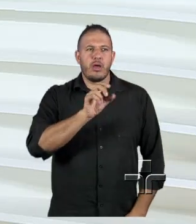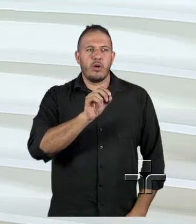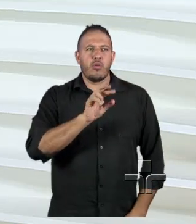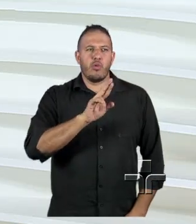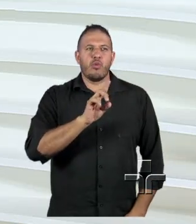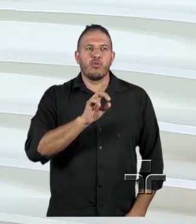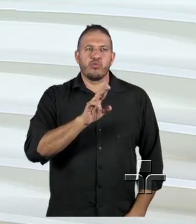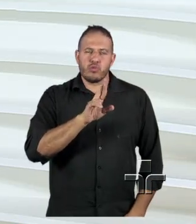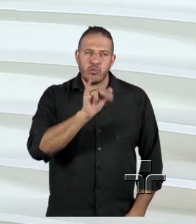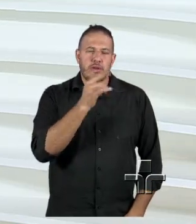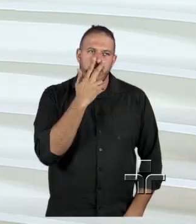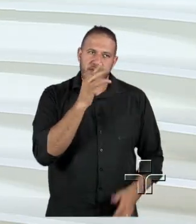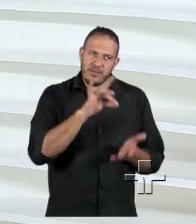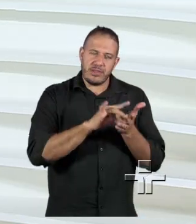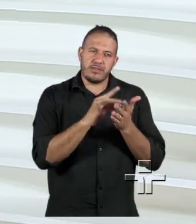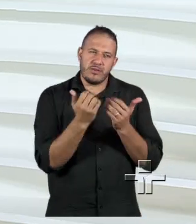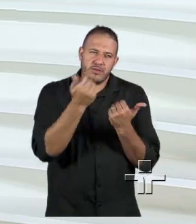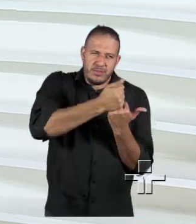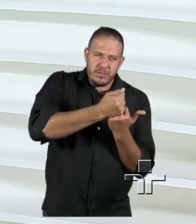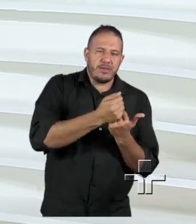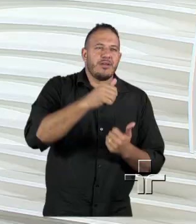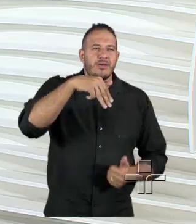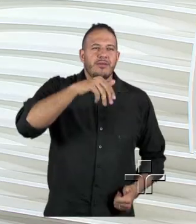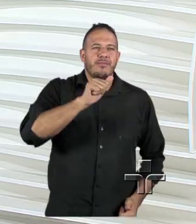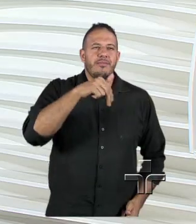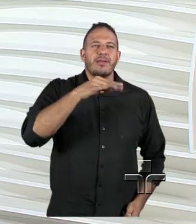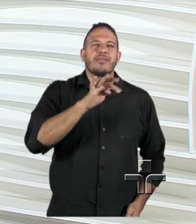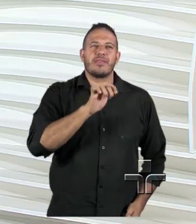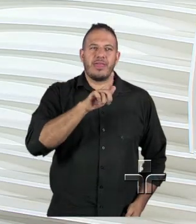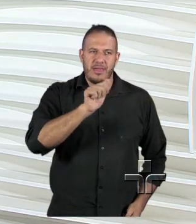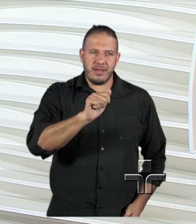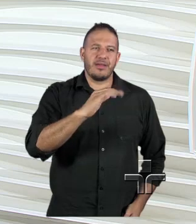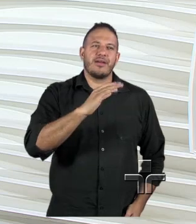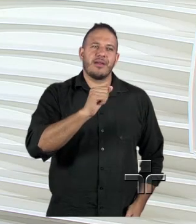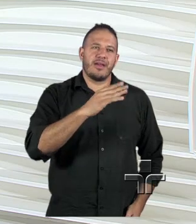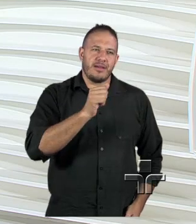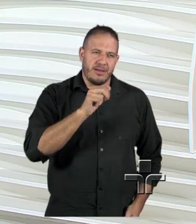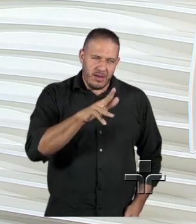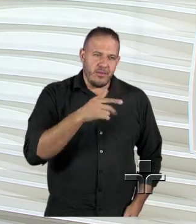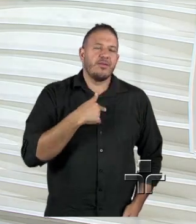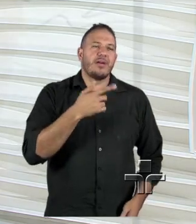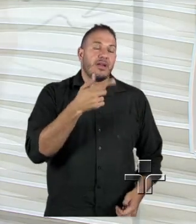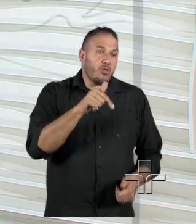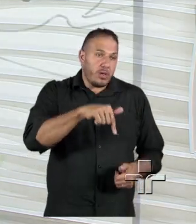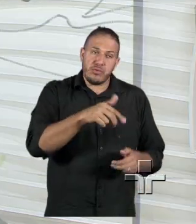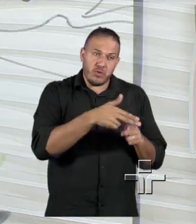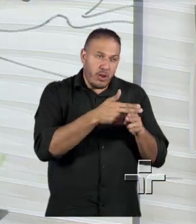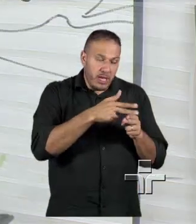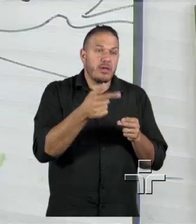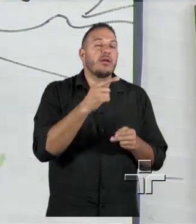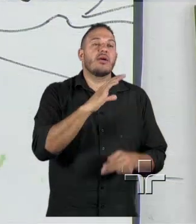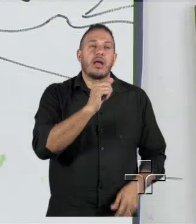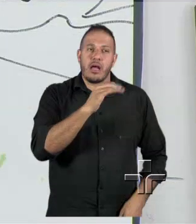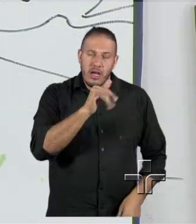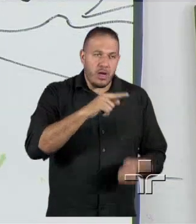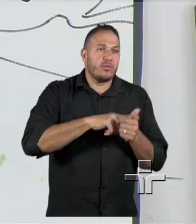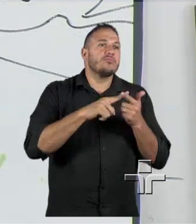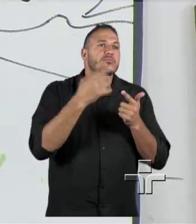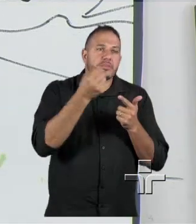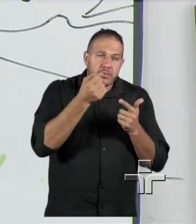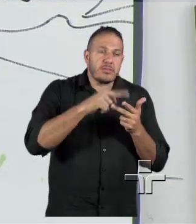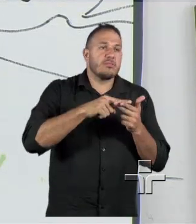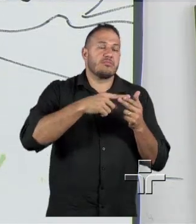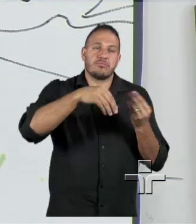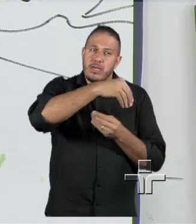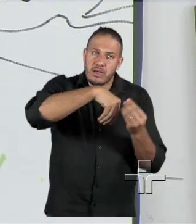uma substituta da manteiga de cacau. Chocolate nada mais é do que a manteiga de cacau com açúcar e cacau. Manteiga é aquilo que você põe na boca